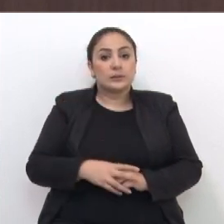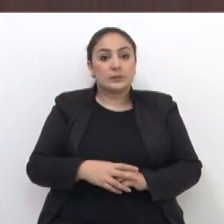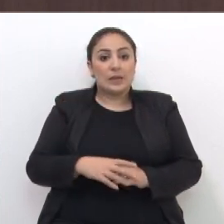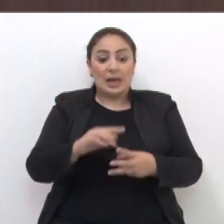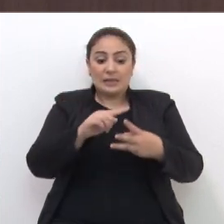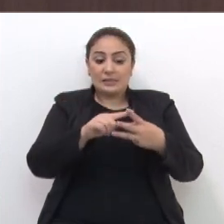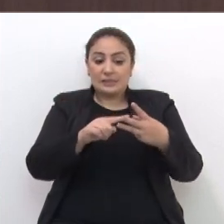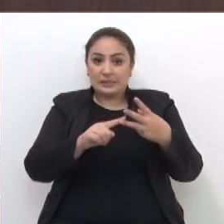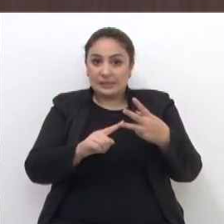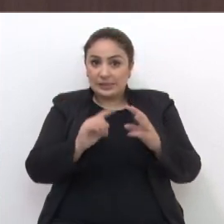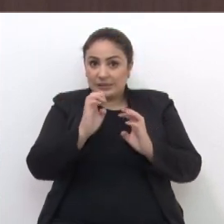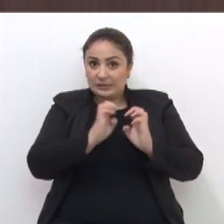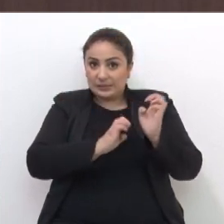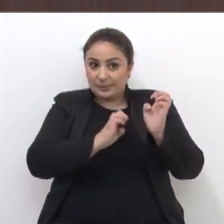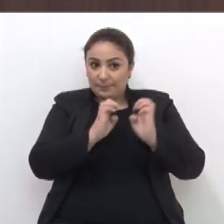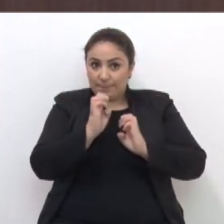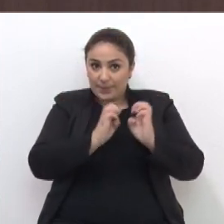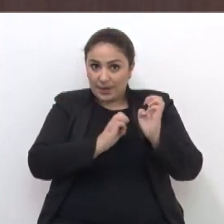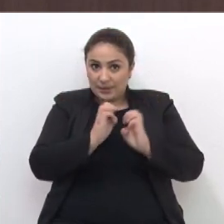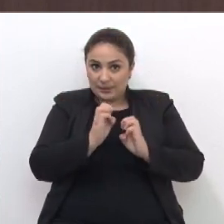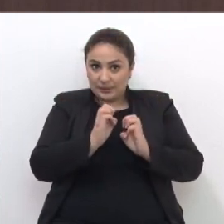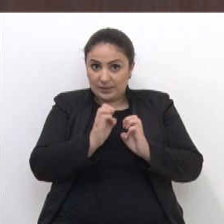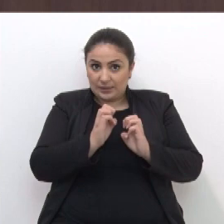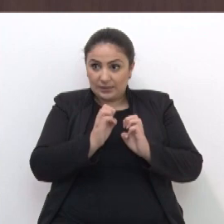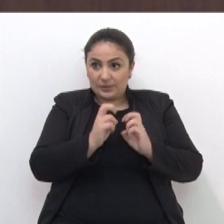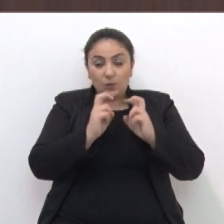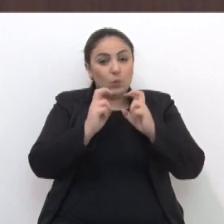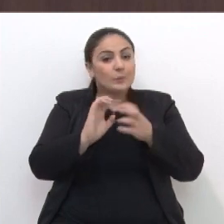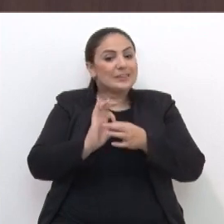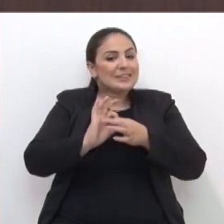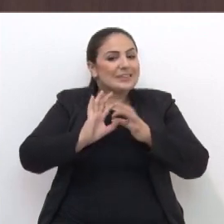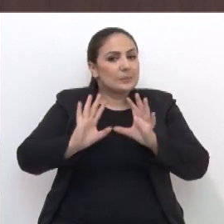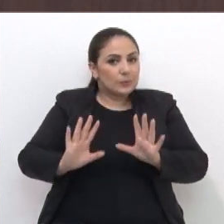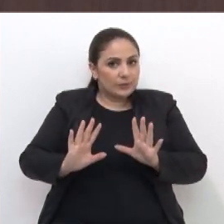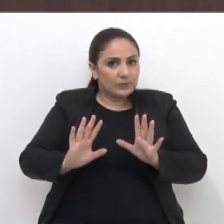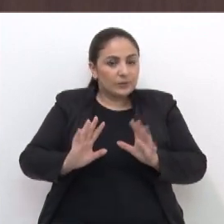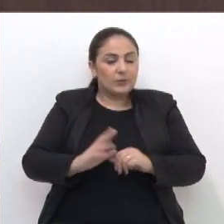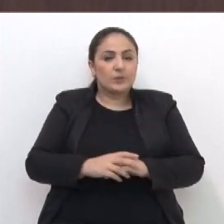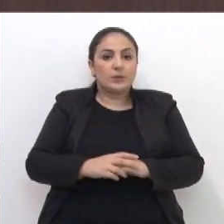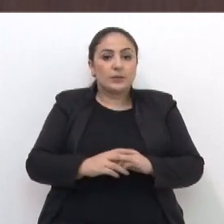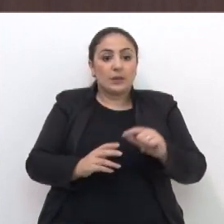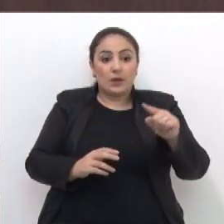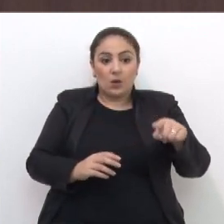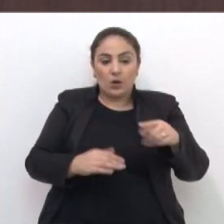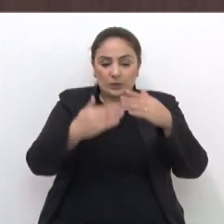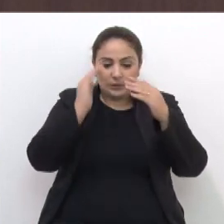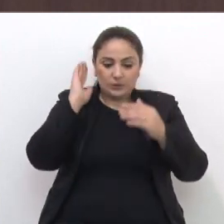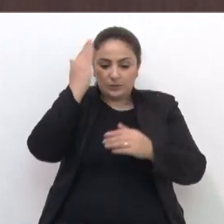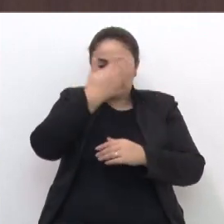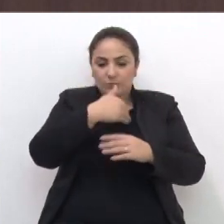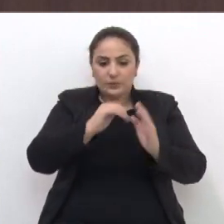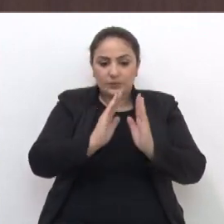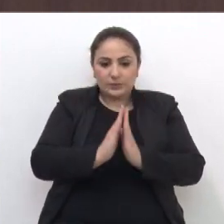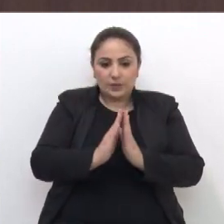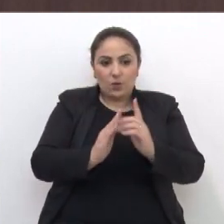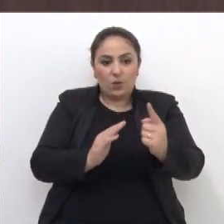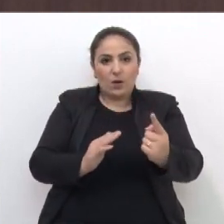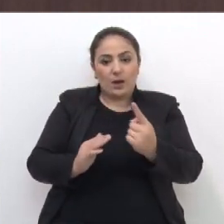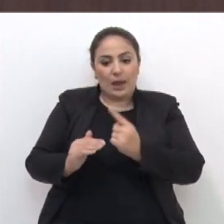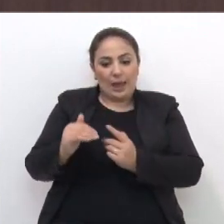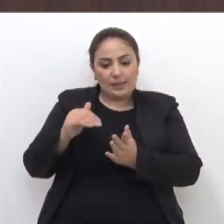das 3 empresas disponíveis do trajeto Nossa Senhora